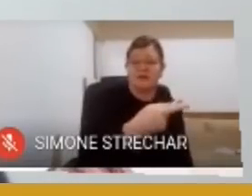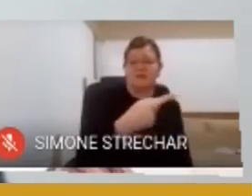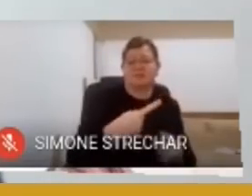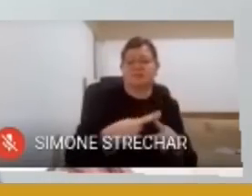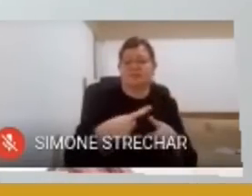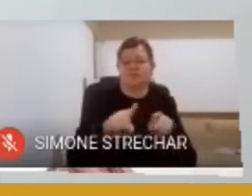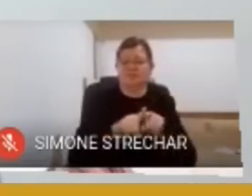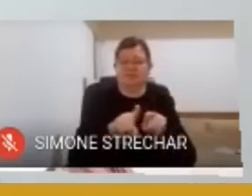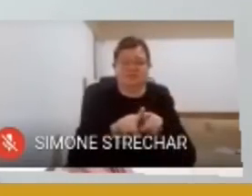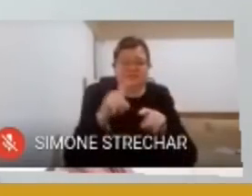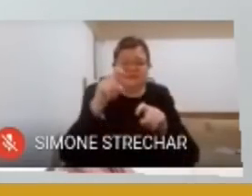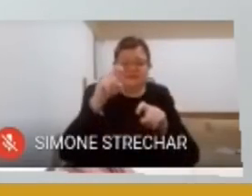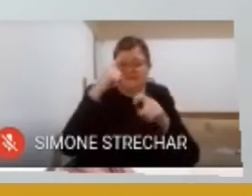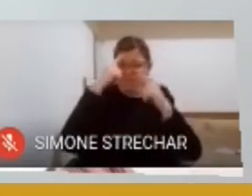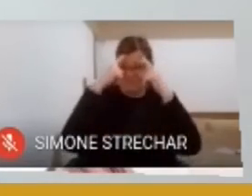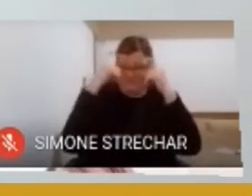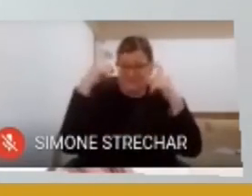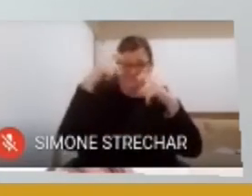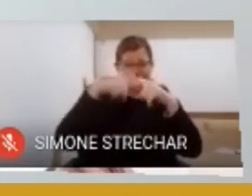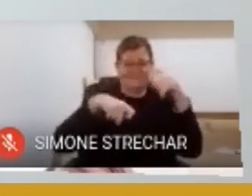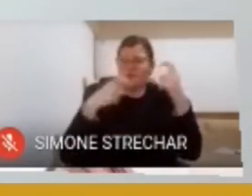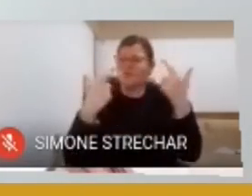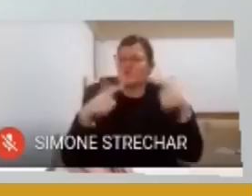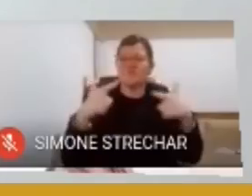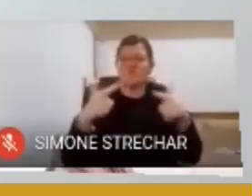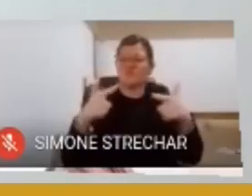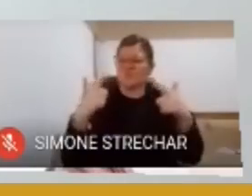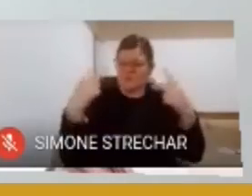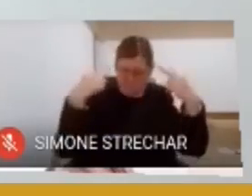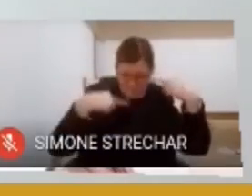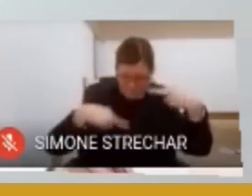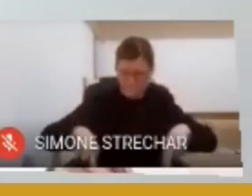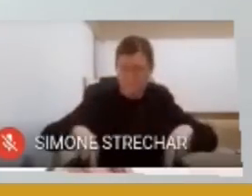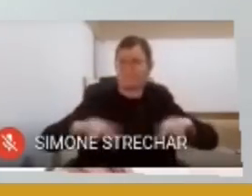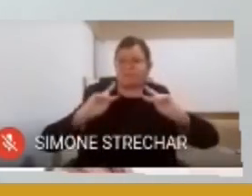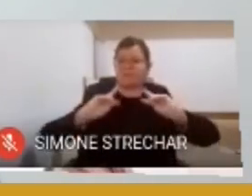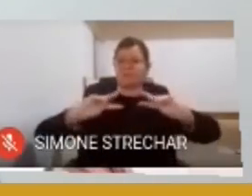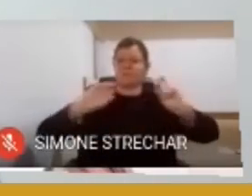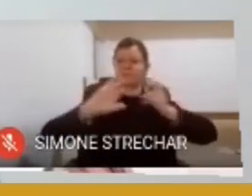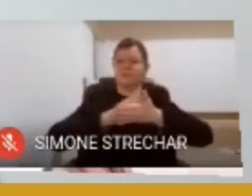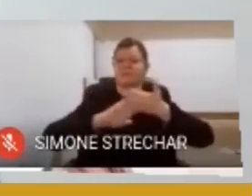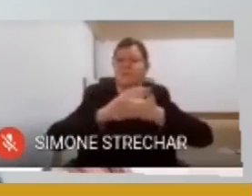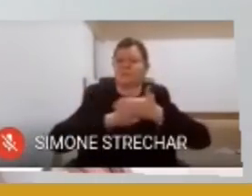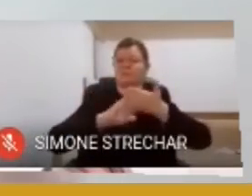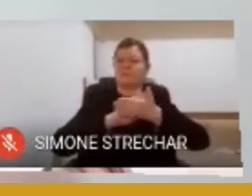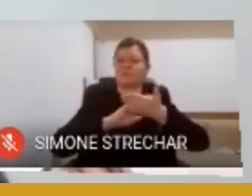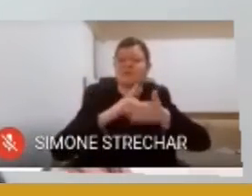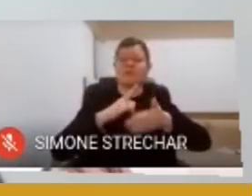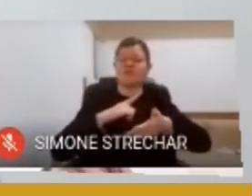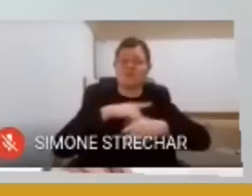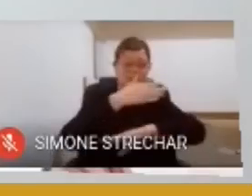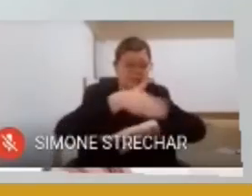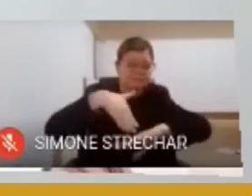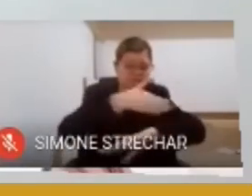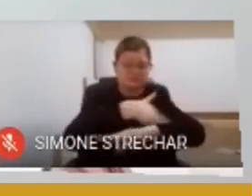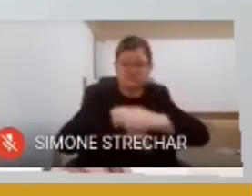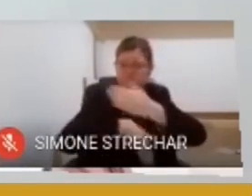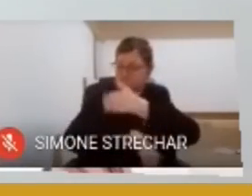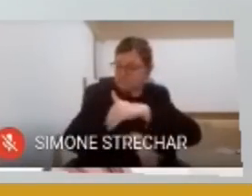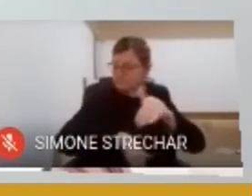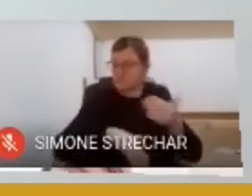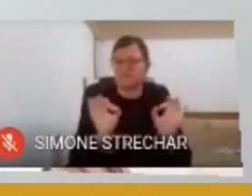agressor ou da agressora, nunca da vítima. E as crianças menores, nós temos uma dificuldade muito maior de fazer essa